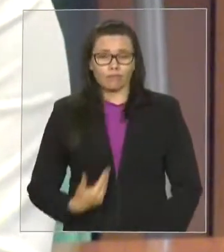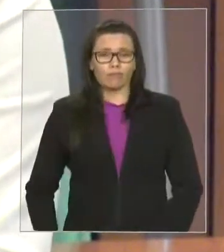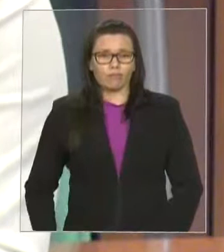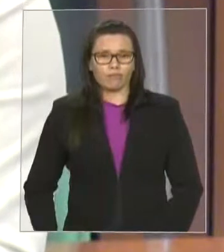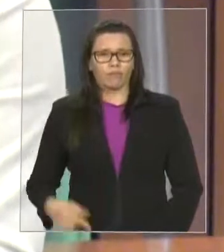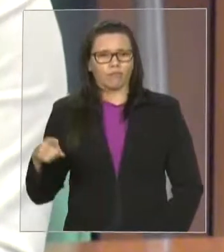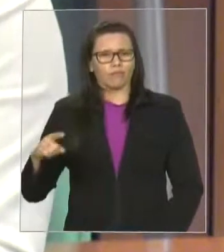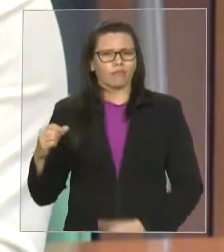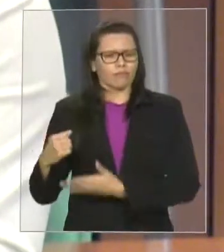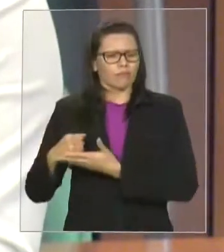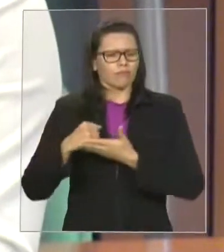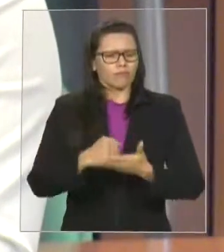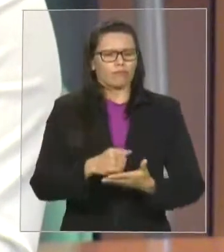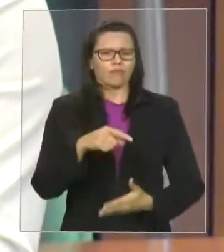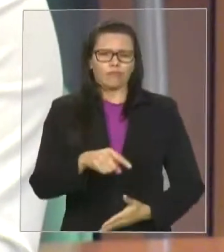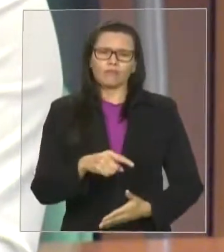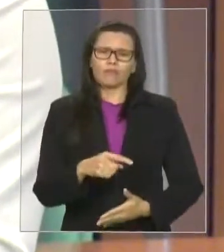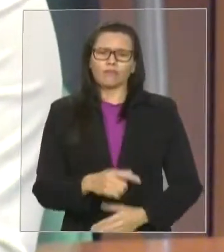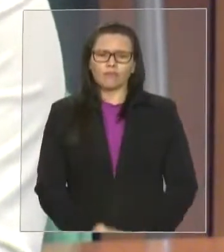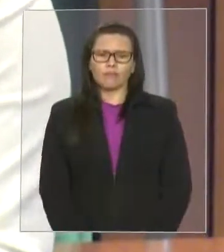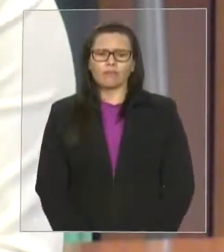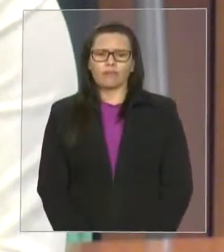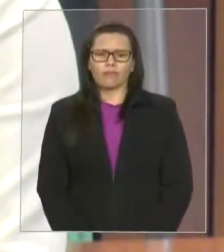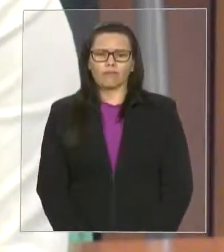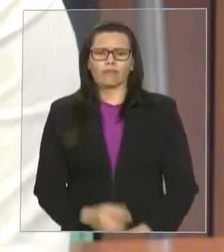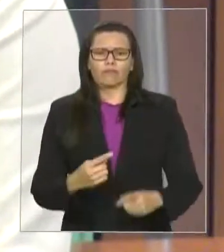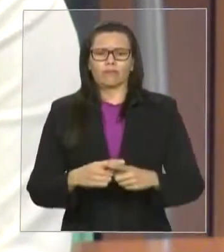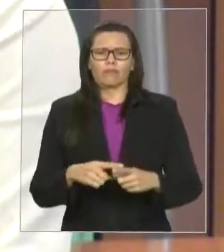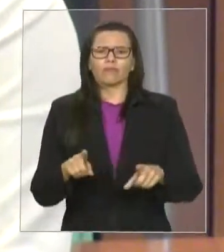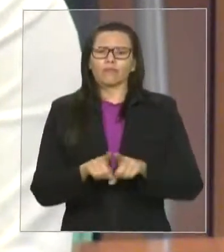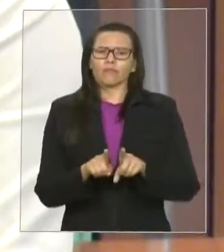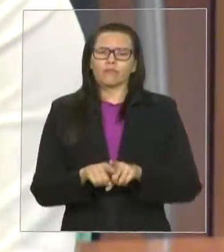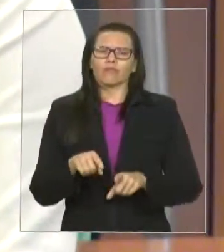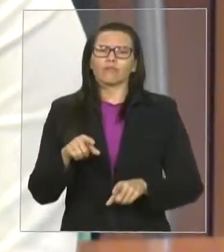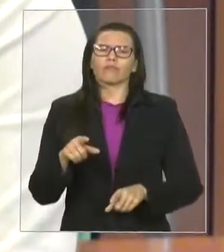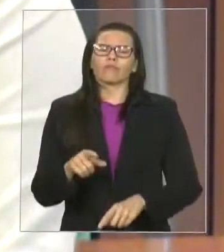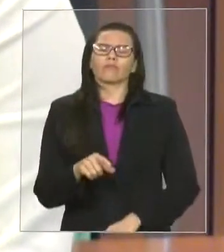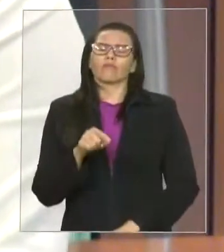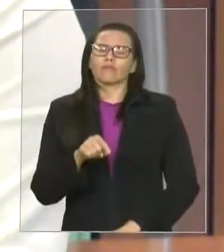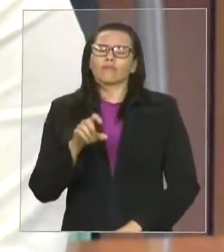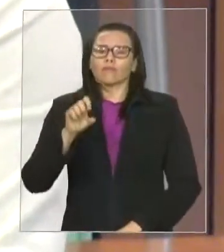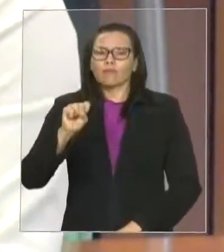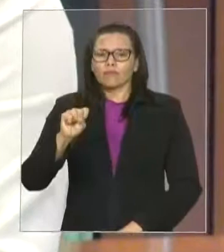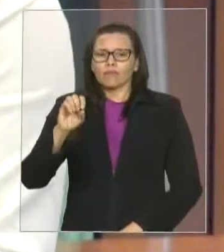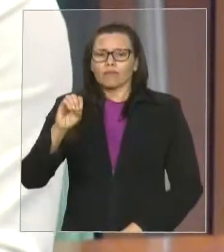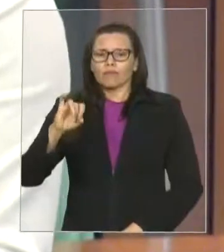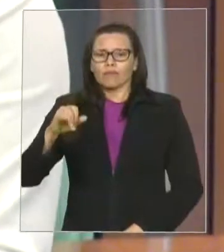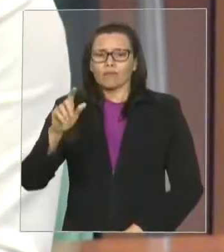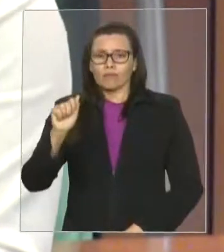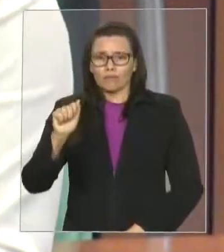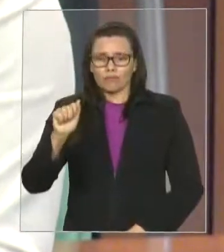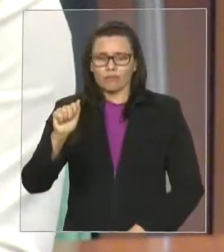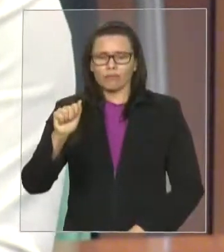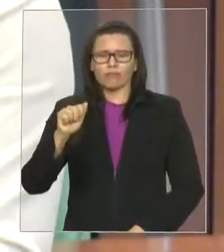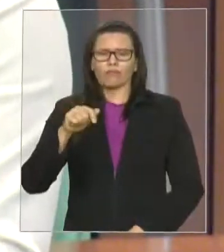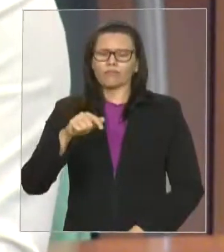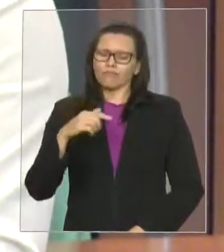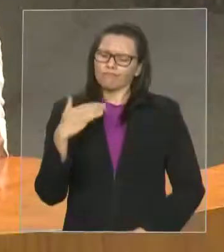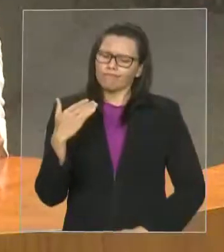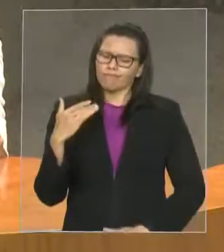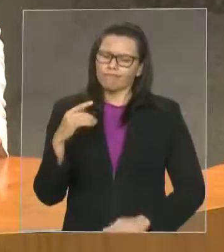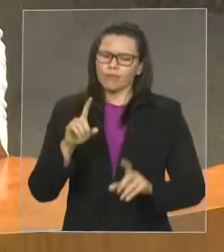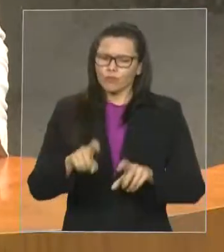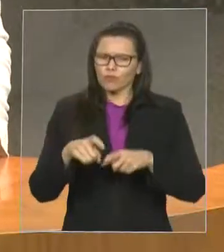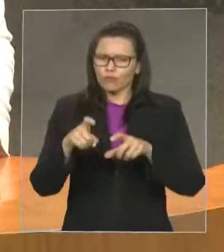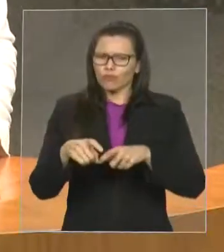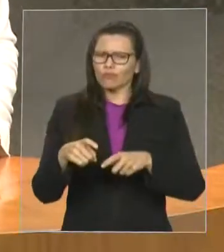intervenção, porque a produção de soja na nossa região tem crescido e muito. Também estive ontem, senhor